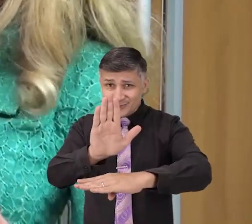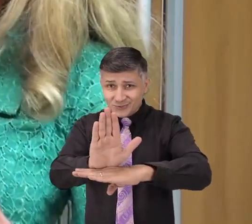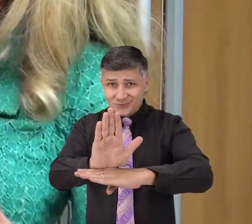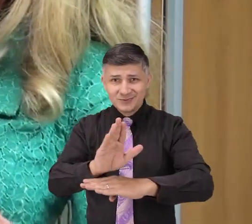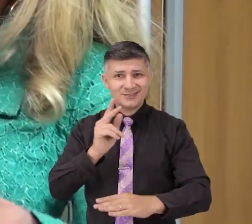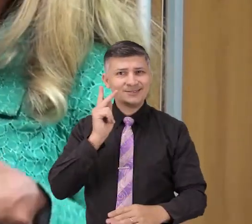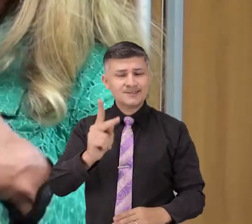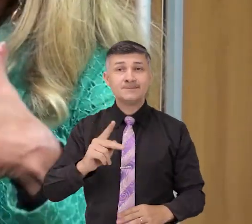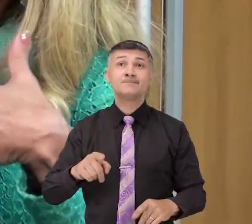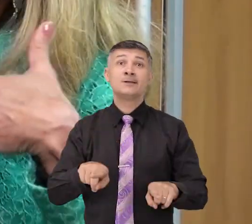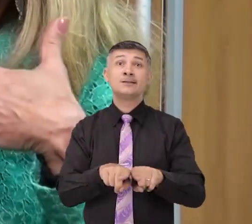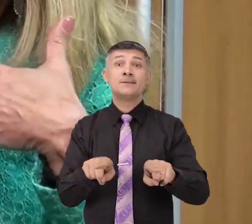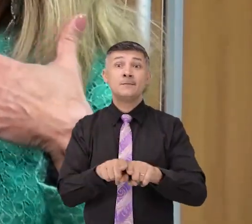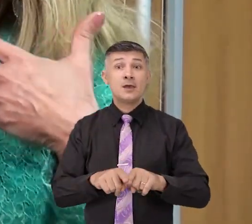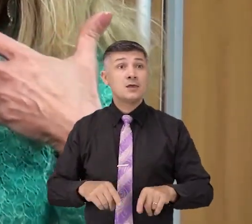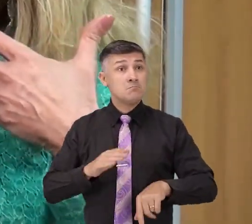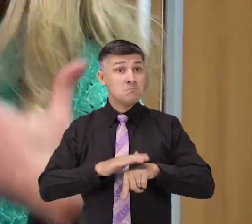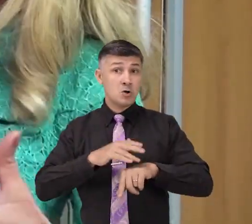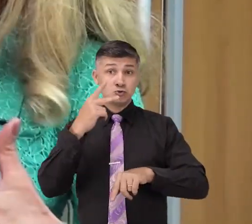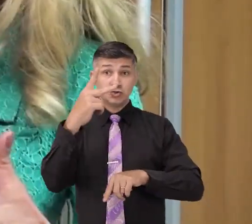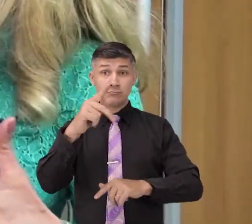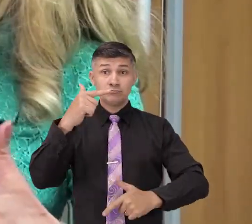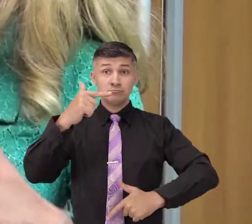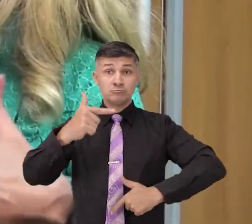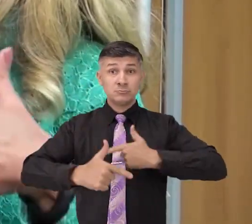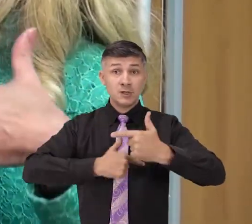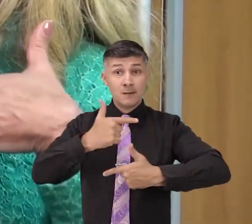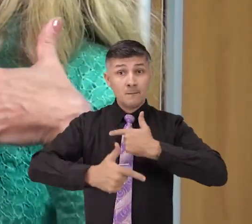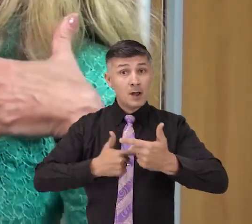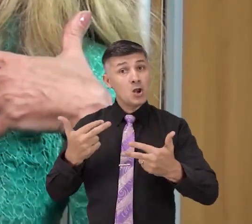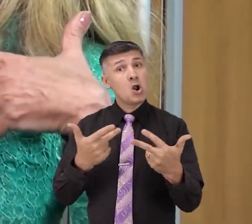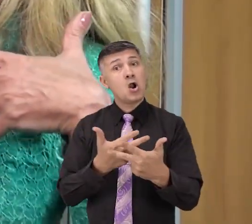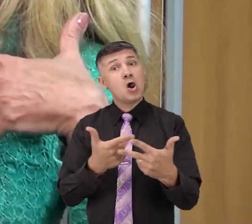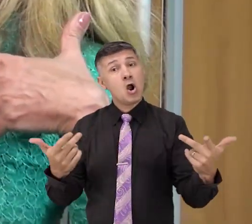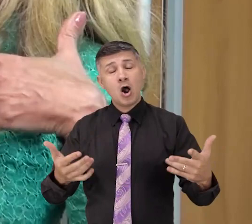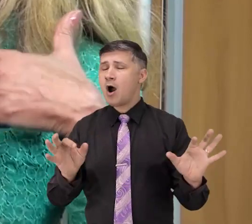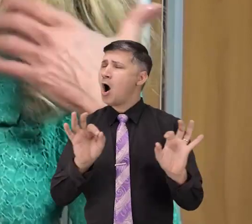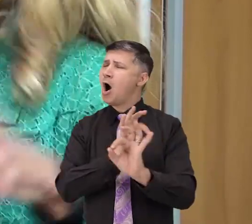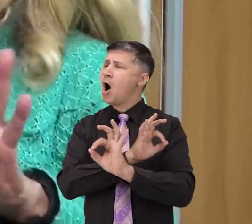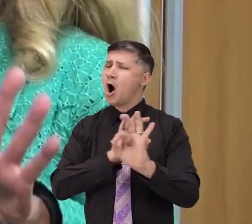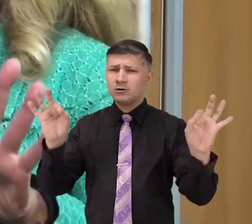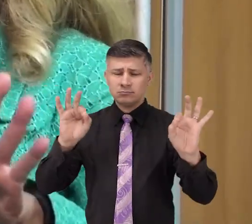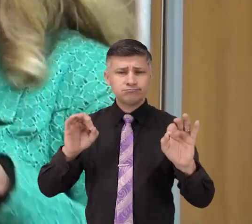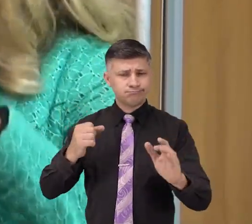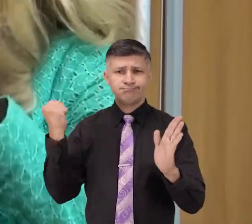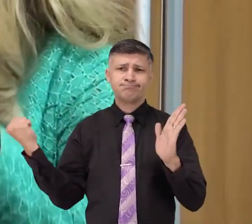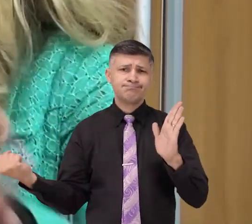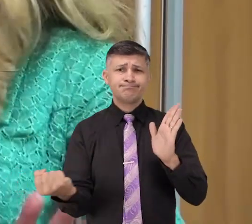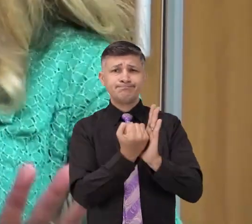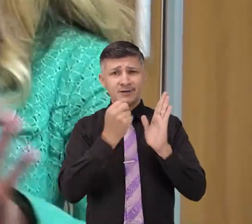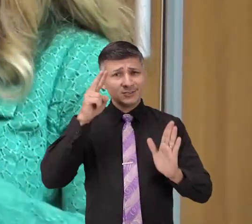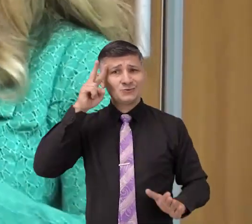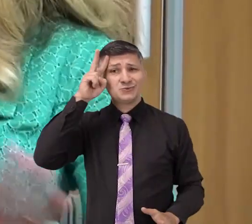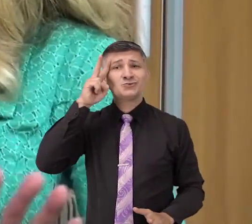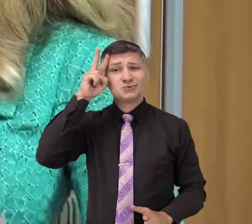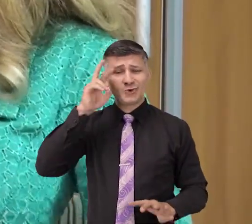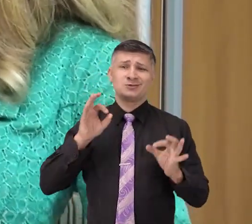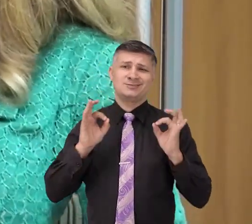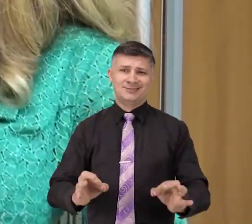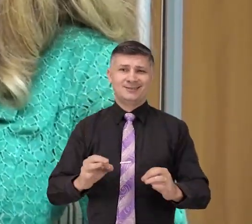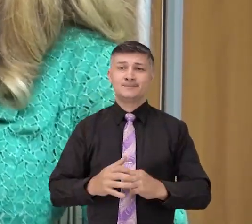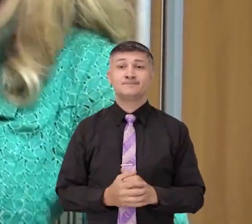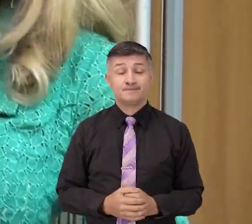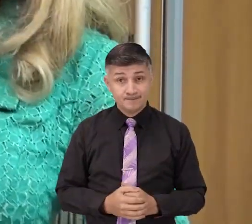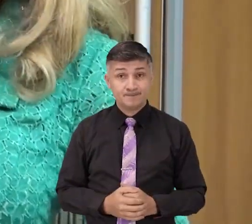contribuir, né, com esse trabalho, que eu acho que é um trabalho que vai ficar na história, vai ficar marcado, não tenha